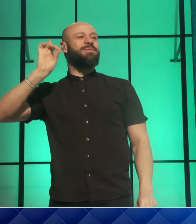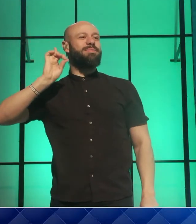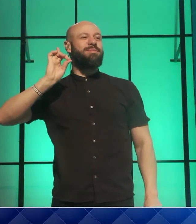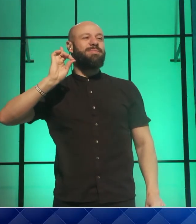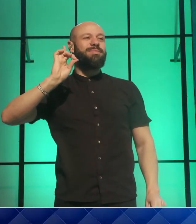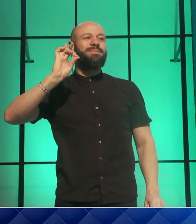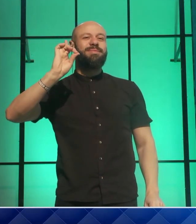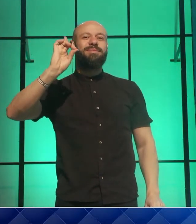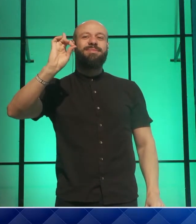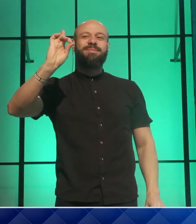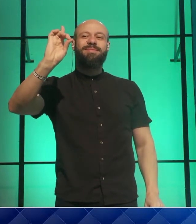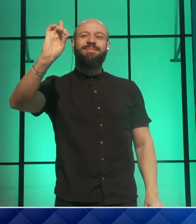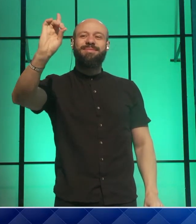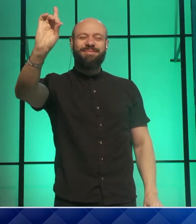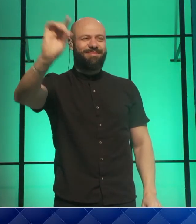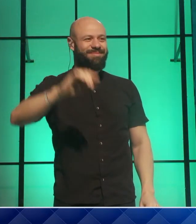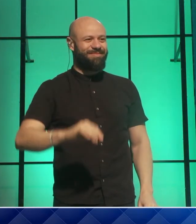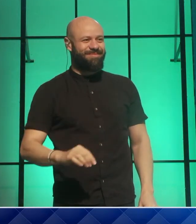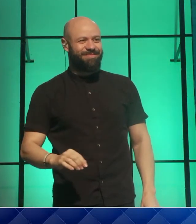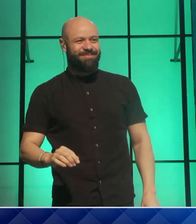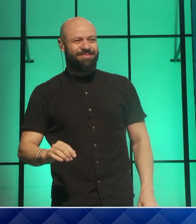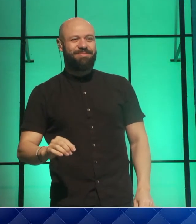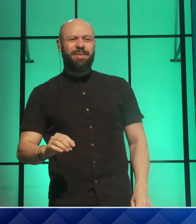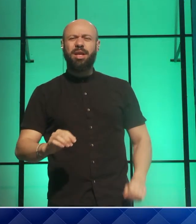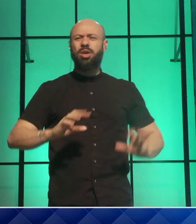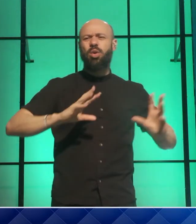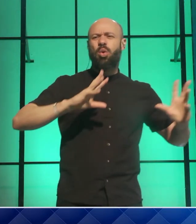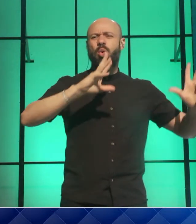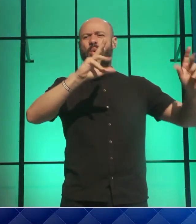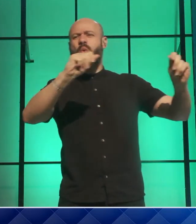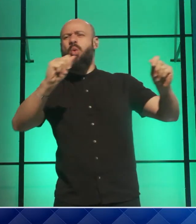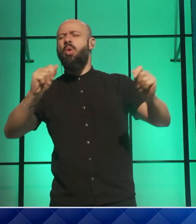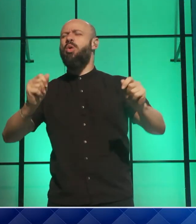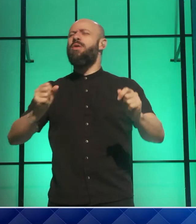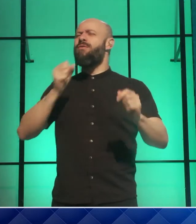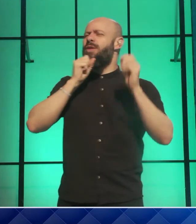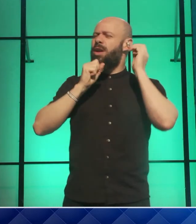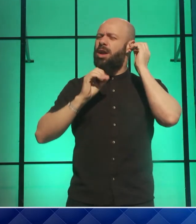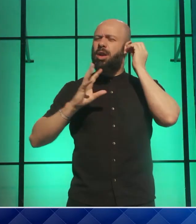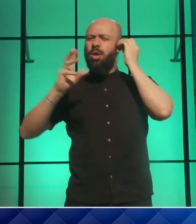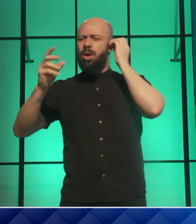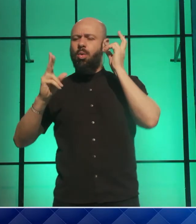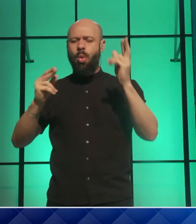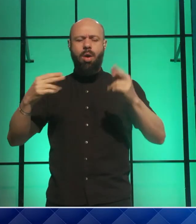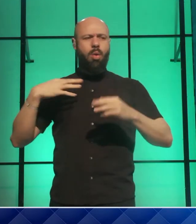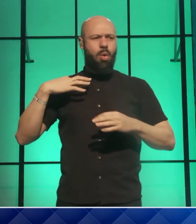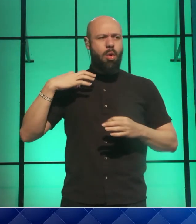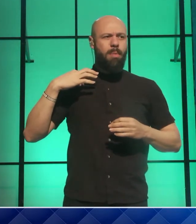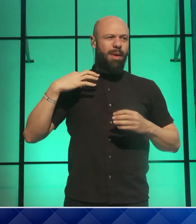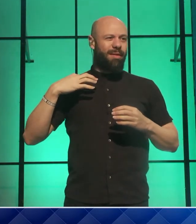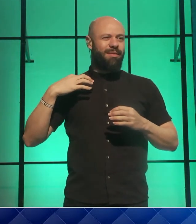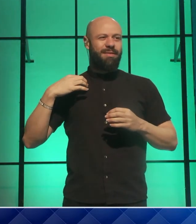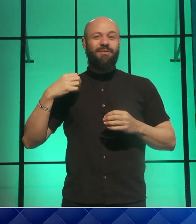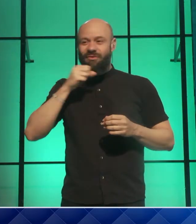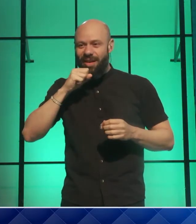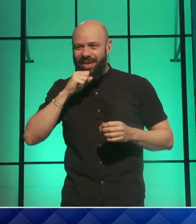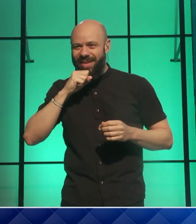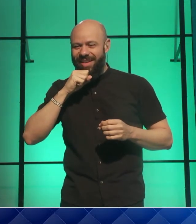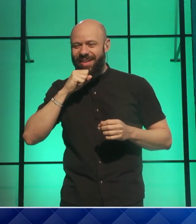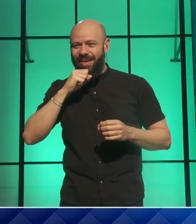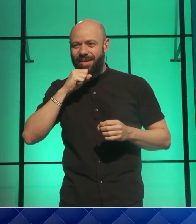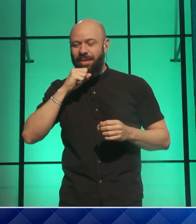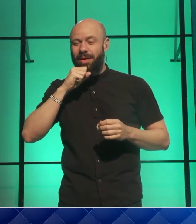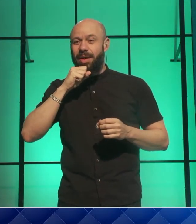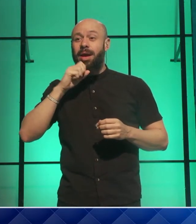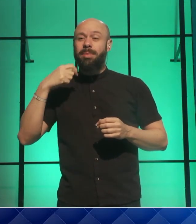permanecerás. Ele diz: o universo, a criação envelhecerá como vestimentas, como roupas. Tu os